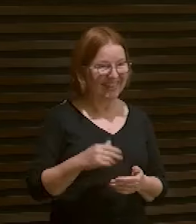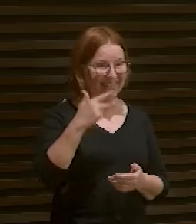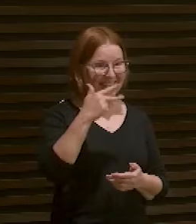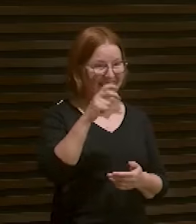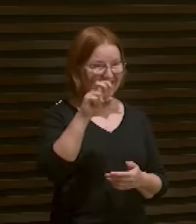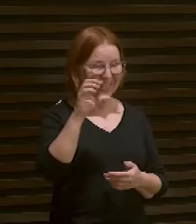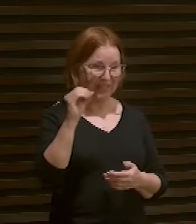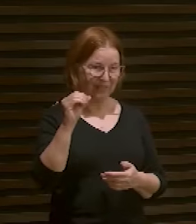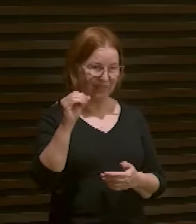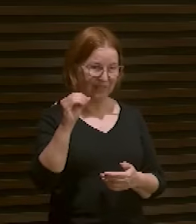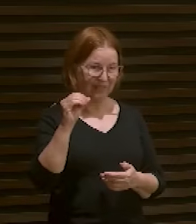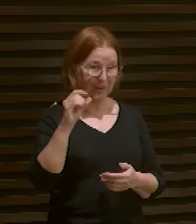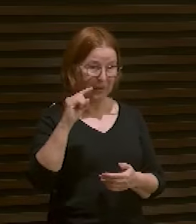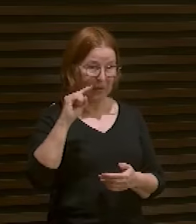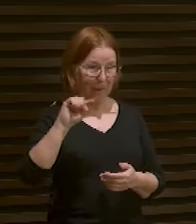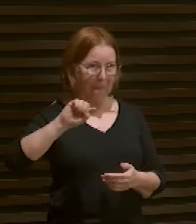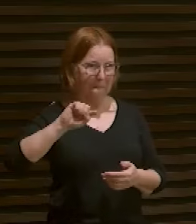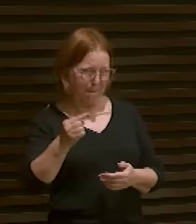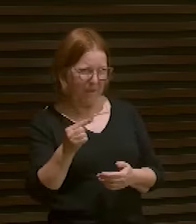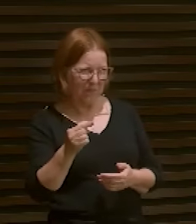350.000 toneladas de ouro.